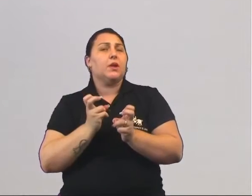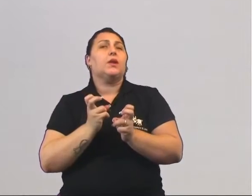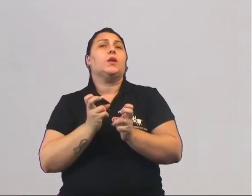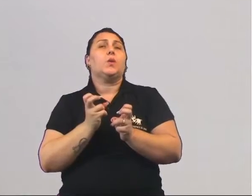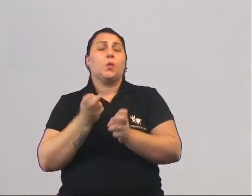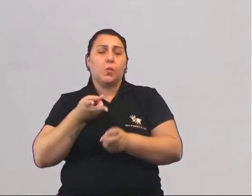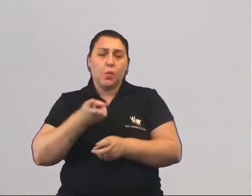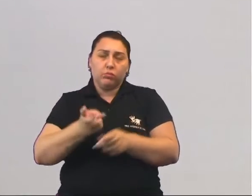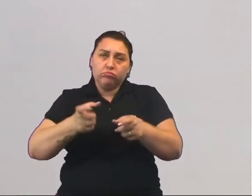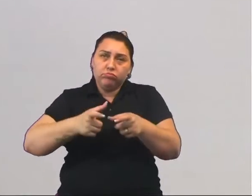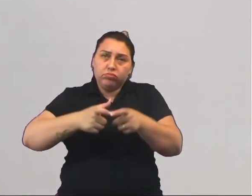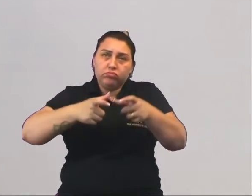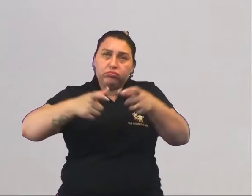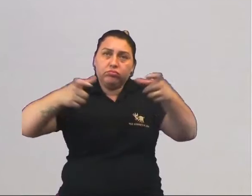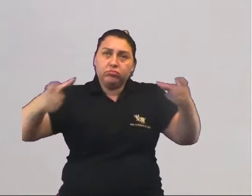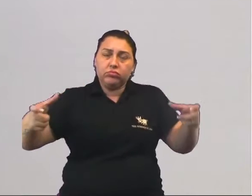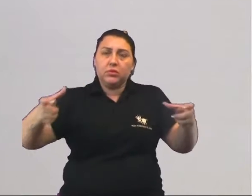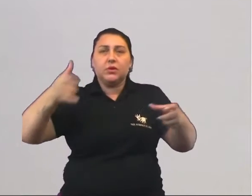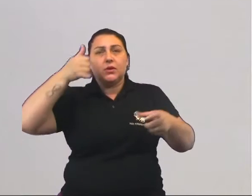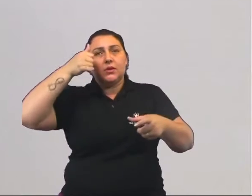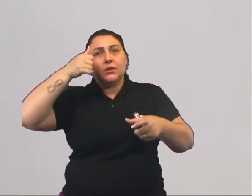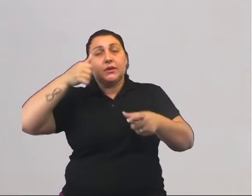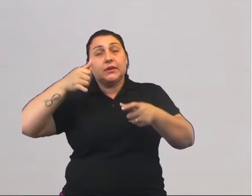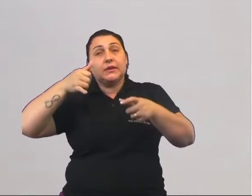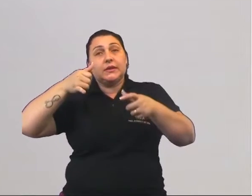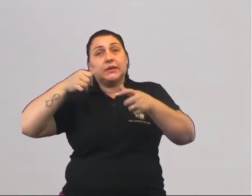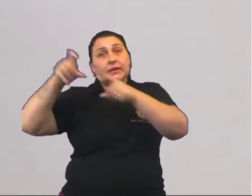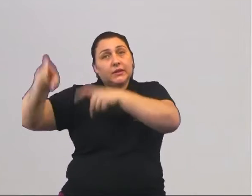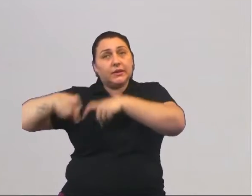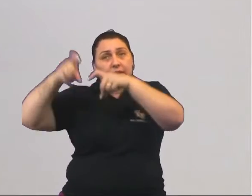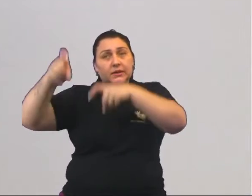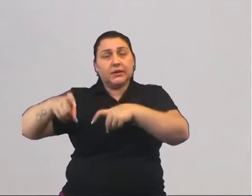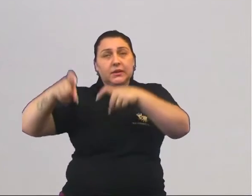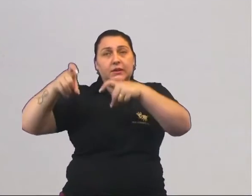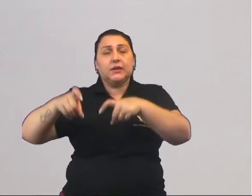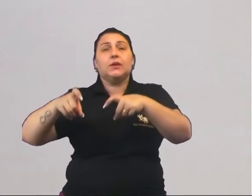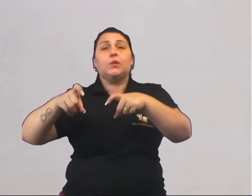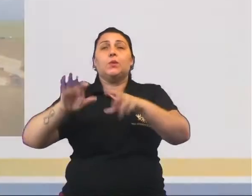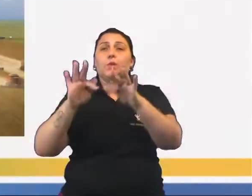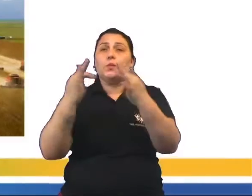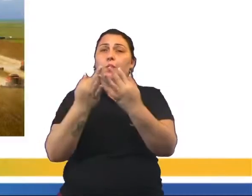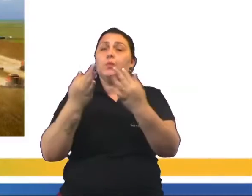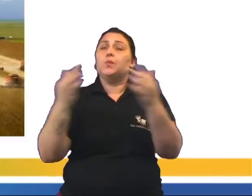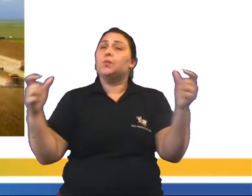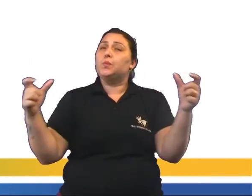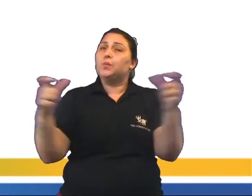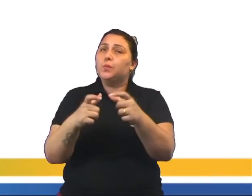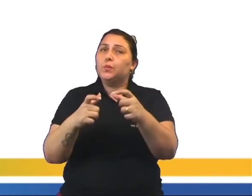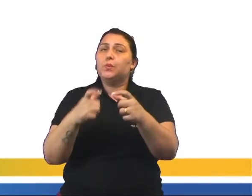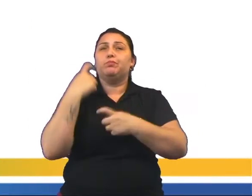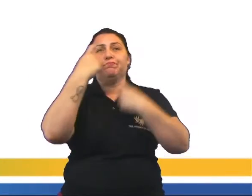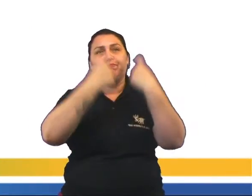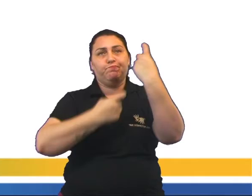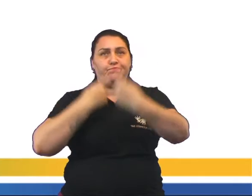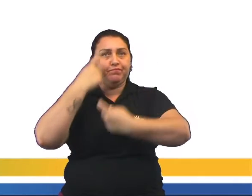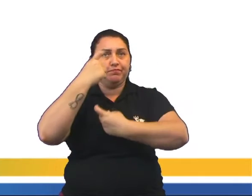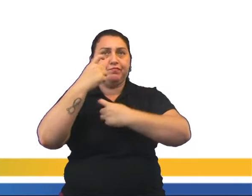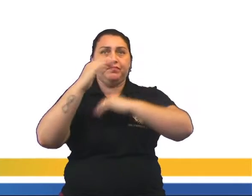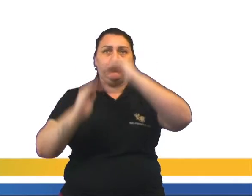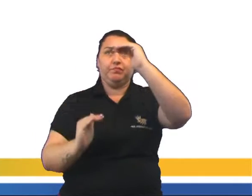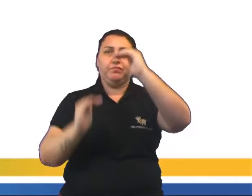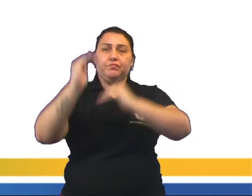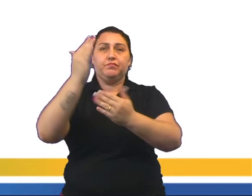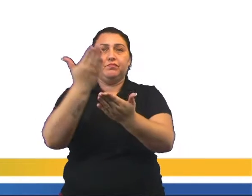agronegócio continua crescendo e a agricultura familiar continua diminuindo. Isso é preocupante, ok? Aí nós temos